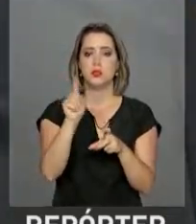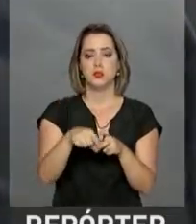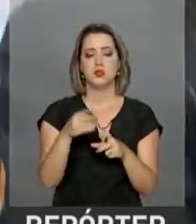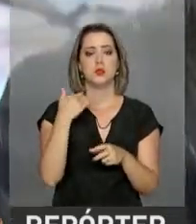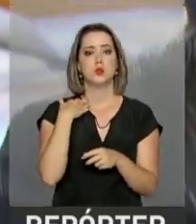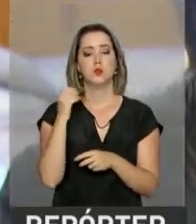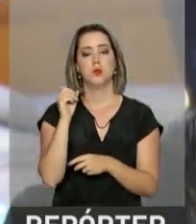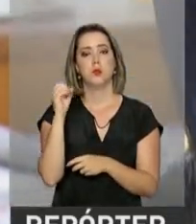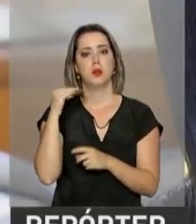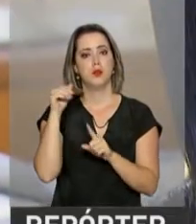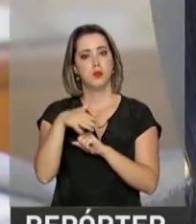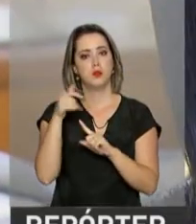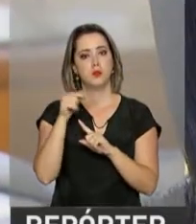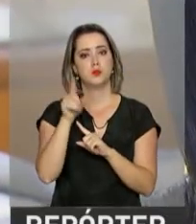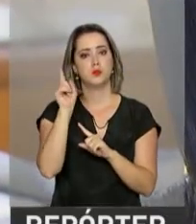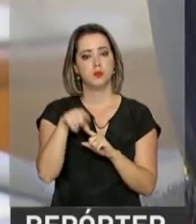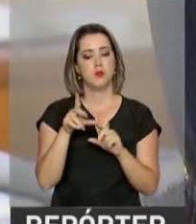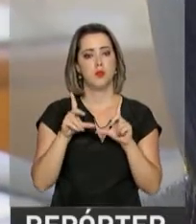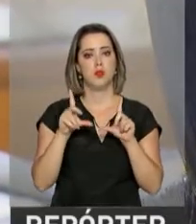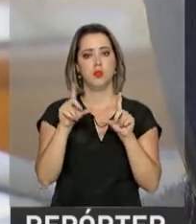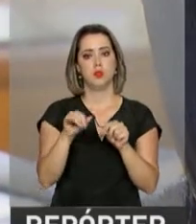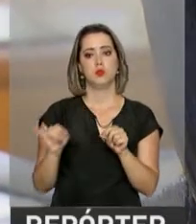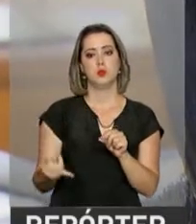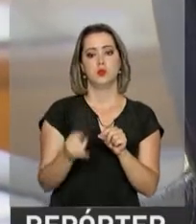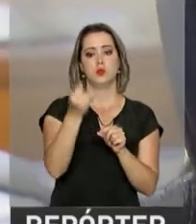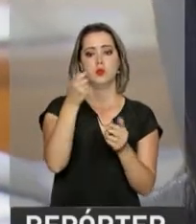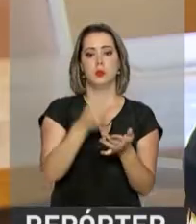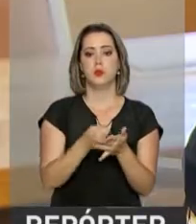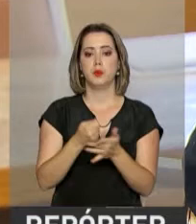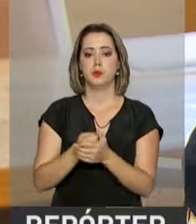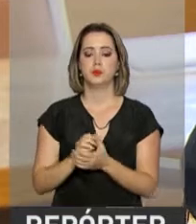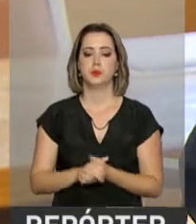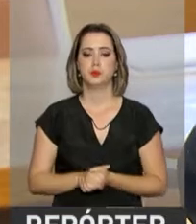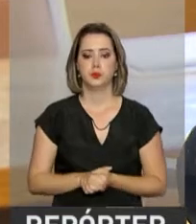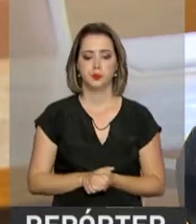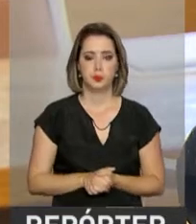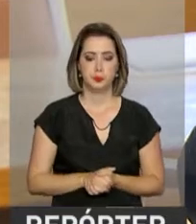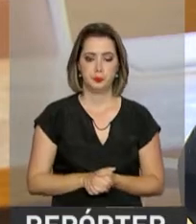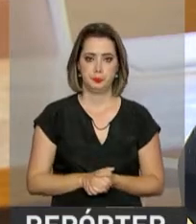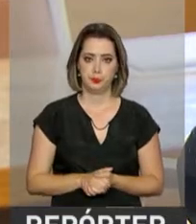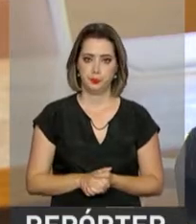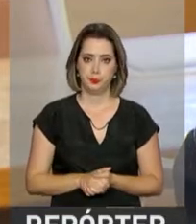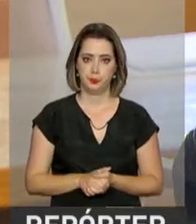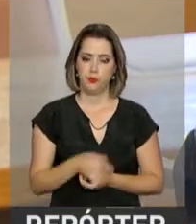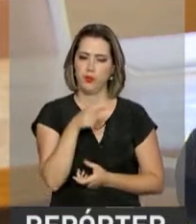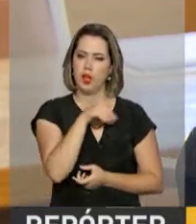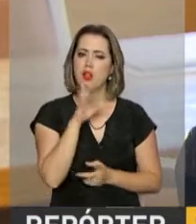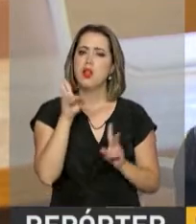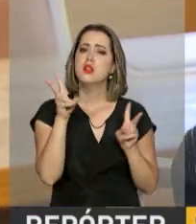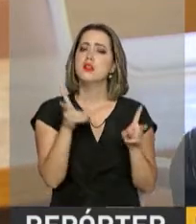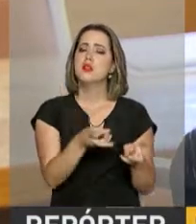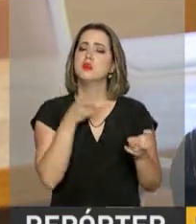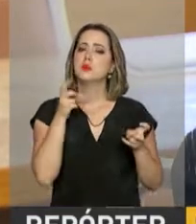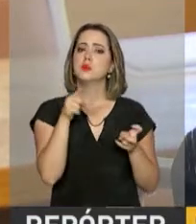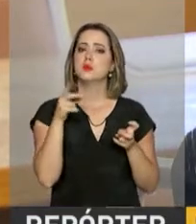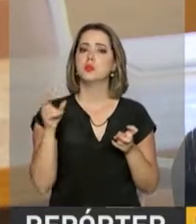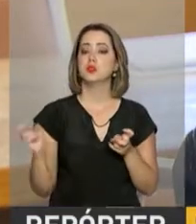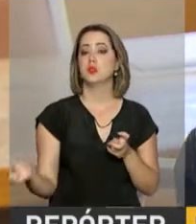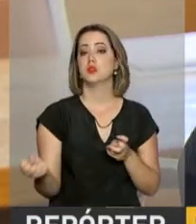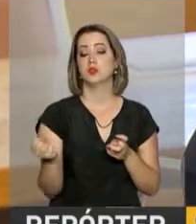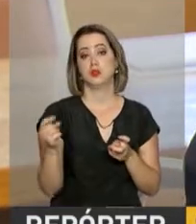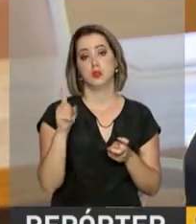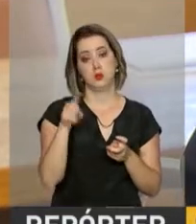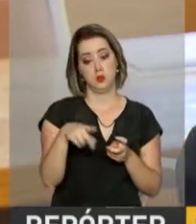Central é que essa resolução diminua os juros pagos pelos consumidores. A expectativa com a nova regulação em termos de benefício para o